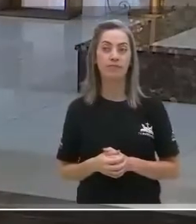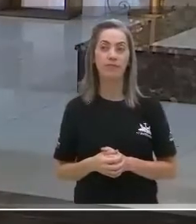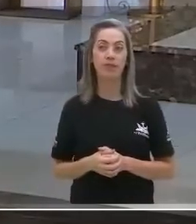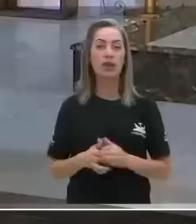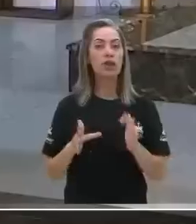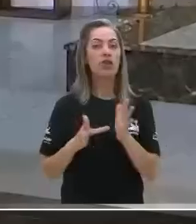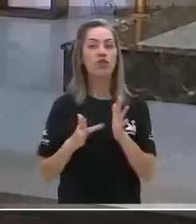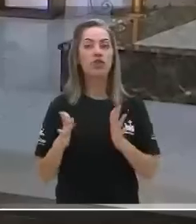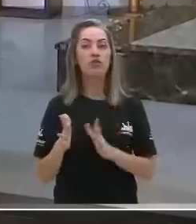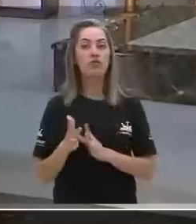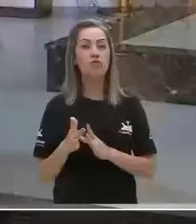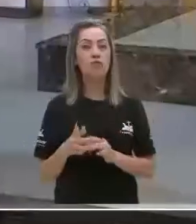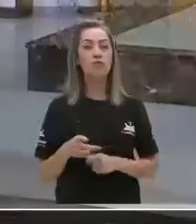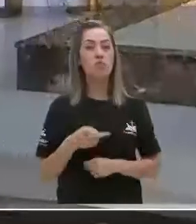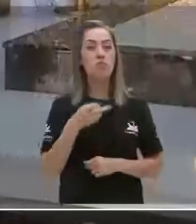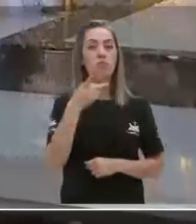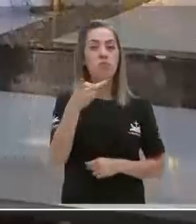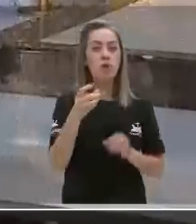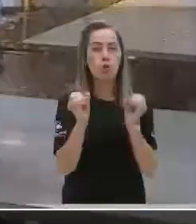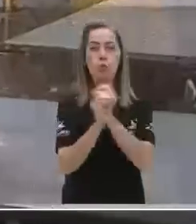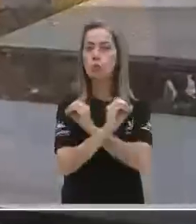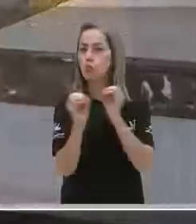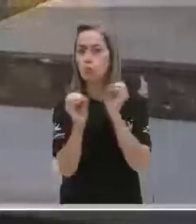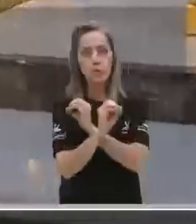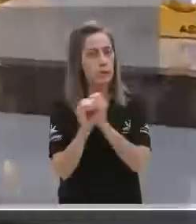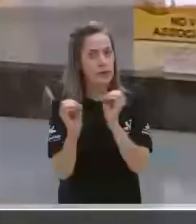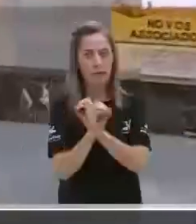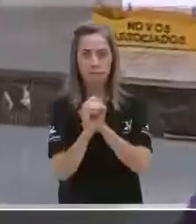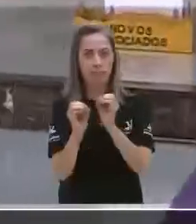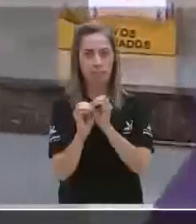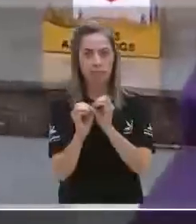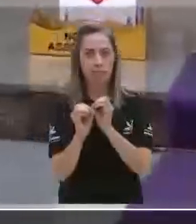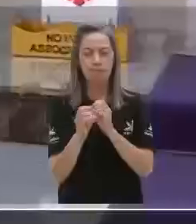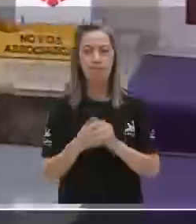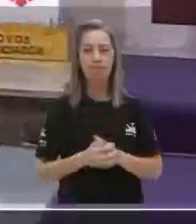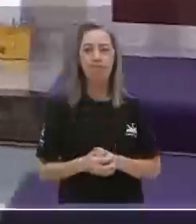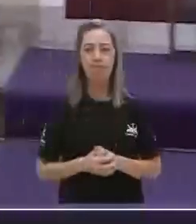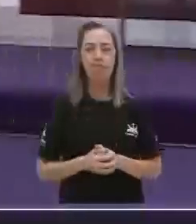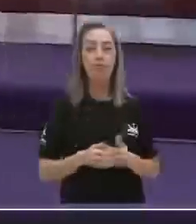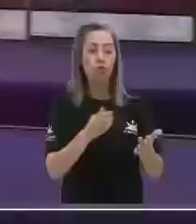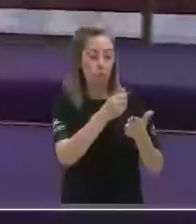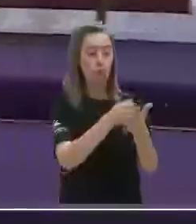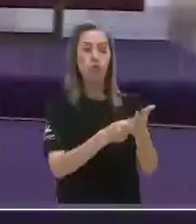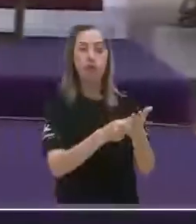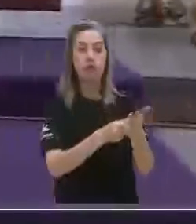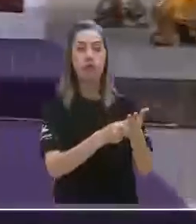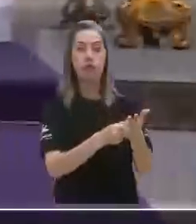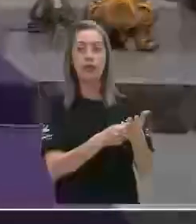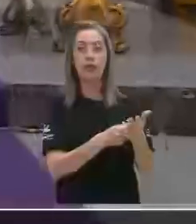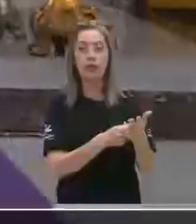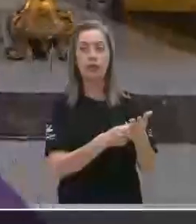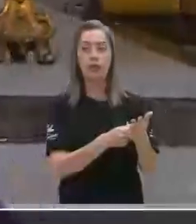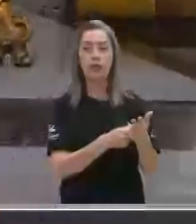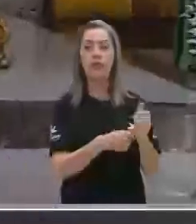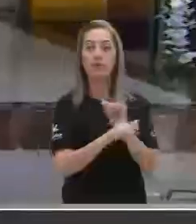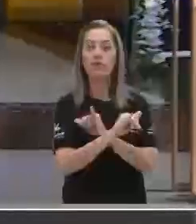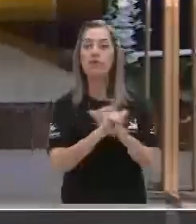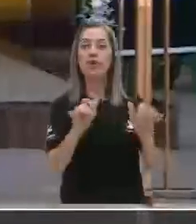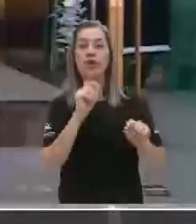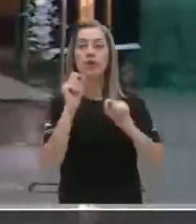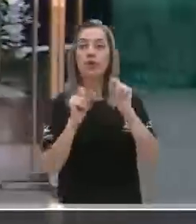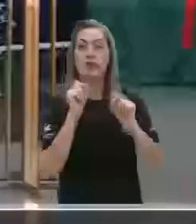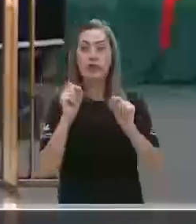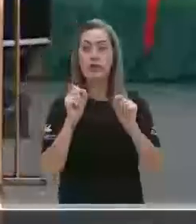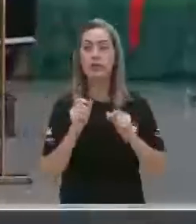Ele não diz uma palavra, impressionante isso. Diz o texto, pode colocar no vídeo wall, quem